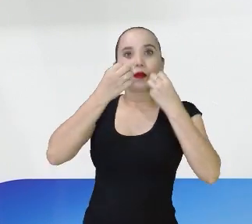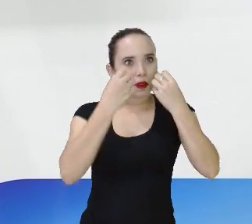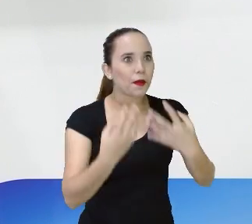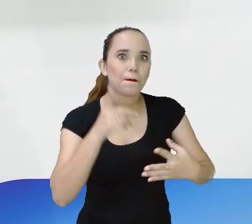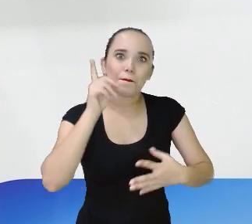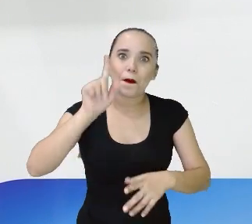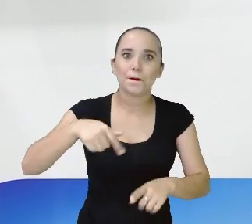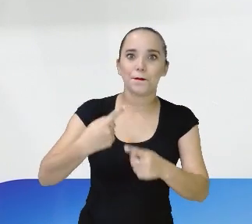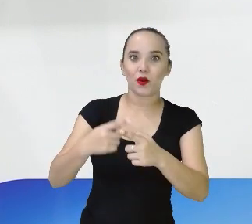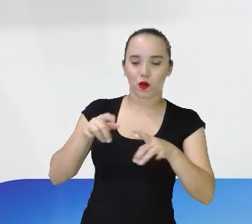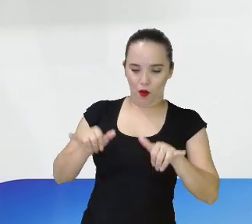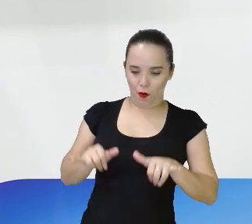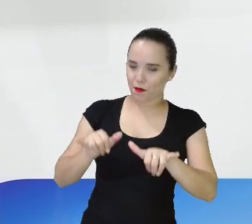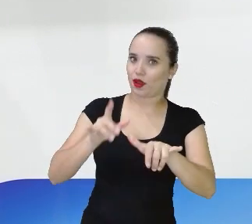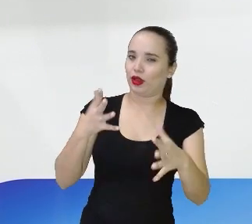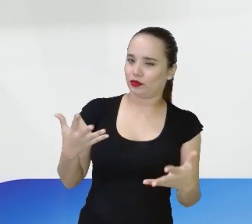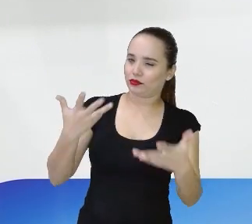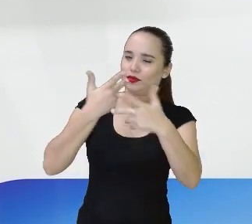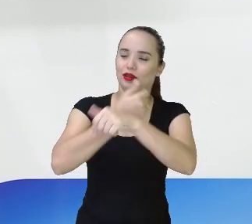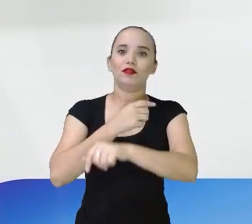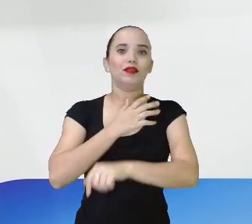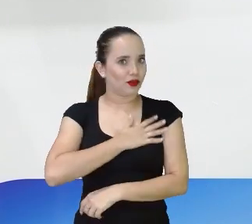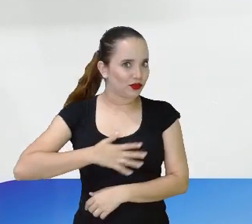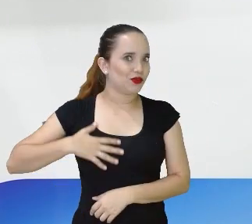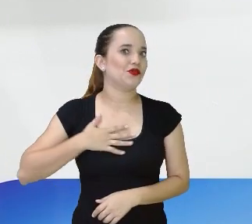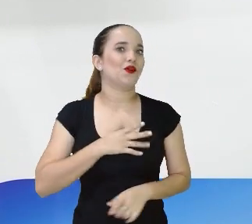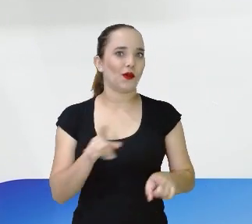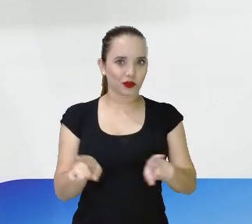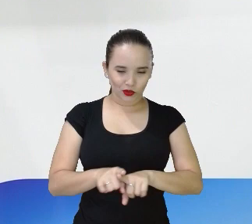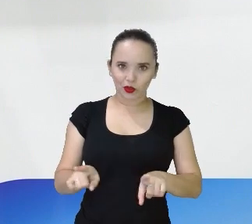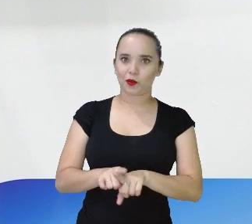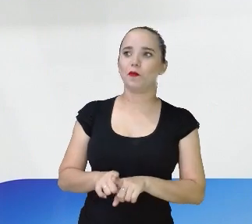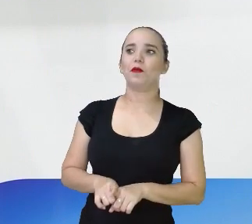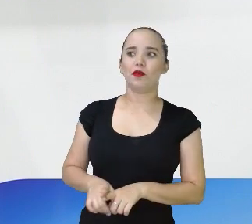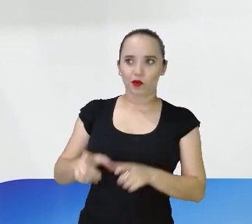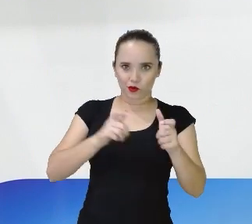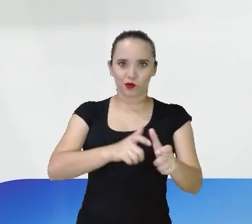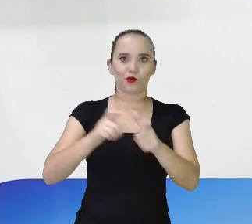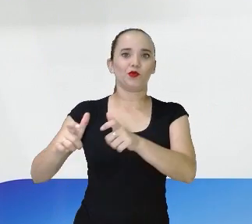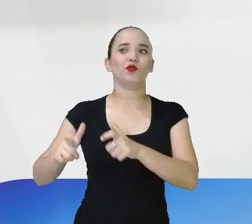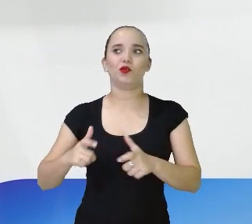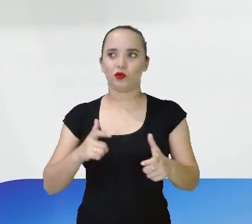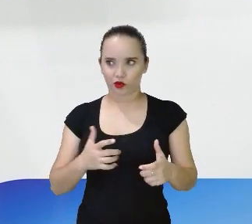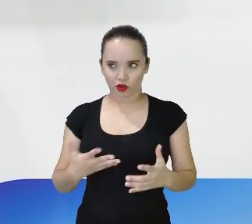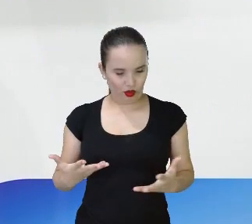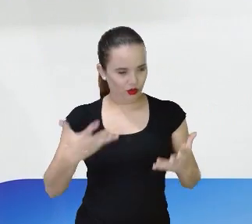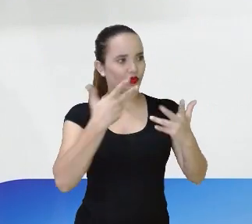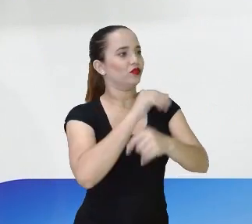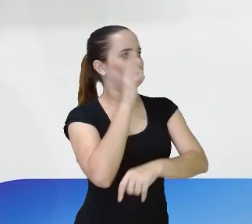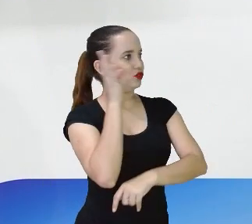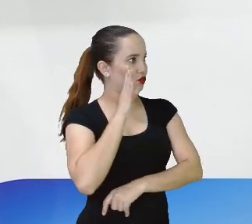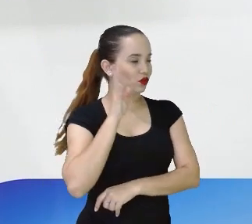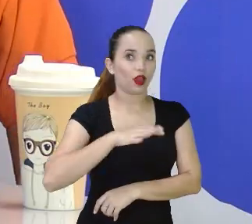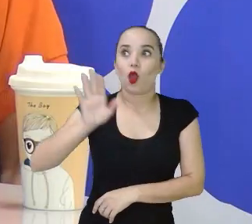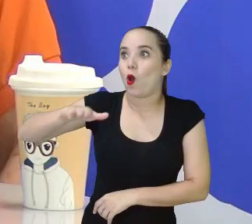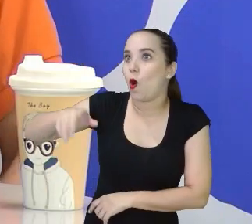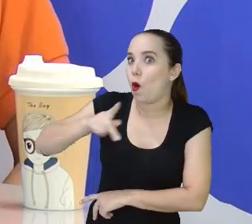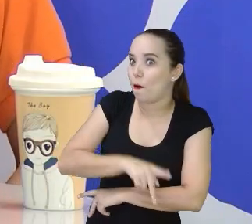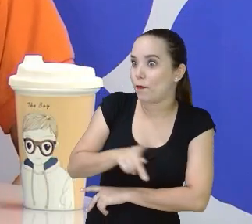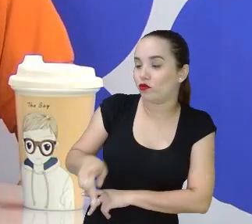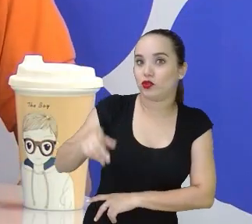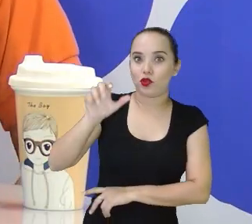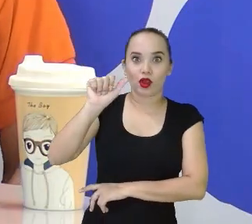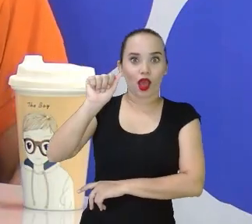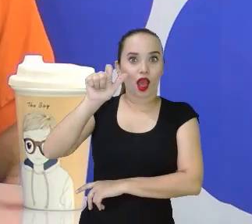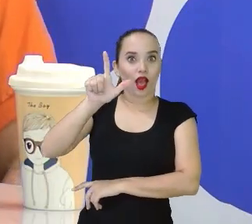é maravilhoso, eu também gosto muito de lá, daquela atmosfera, acho muito legal. Olha só, Maurício, a